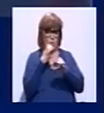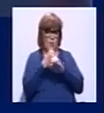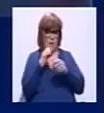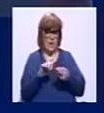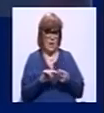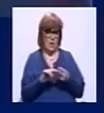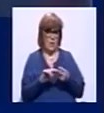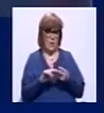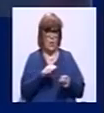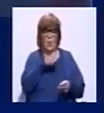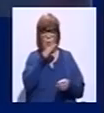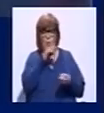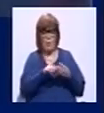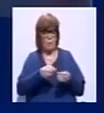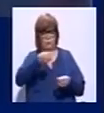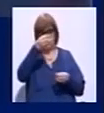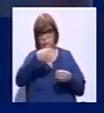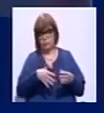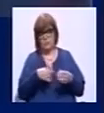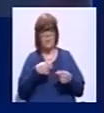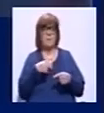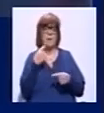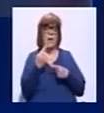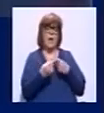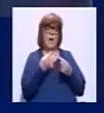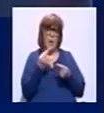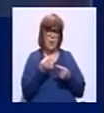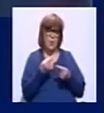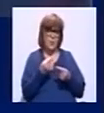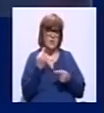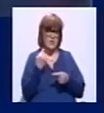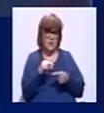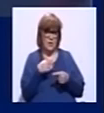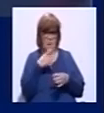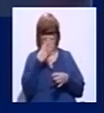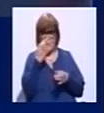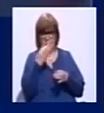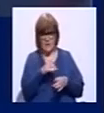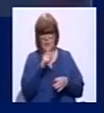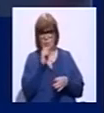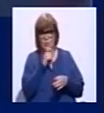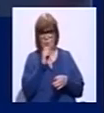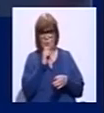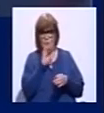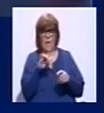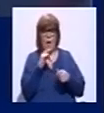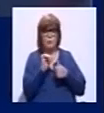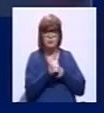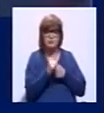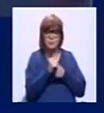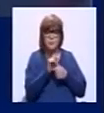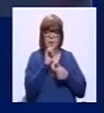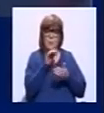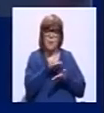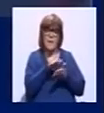com comboio 17 então em algumas modificações a gente acredita que é capaz de fornecer um